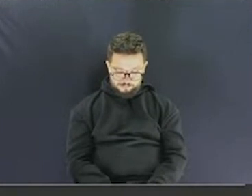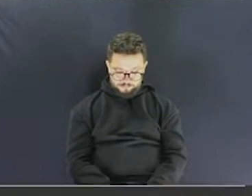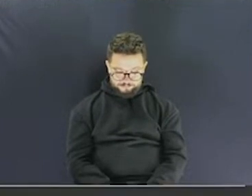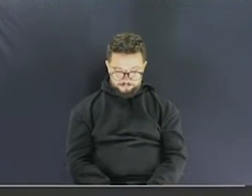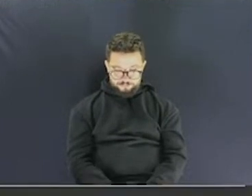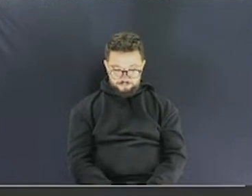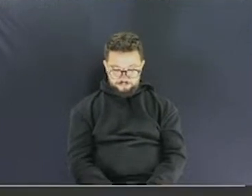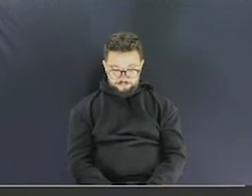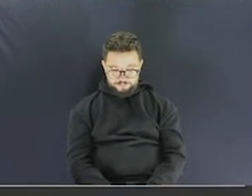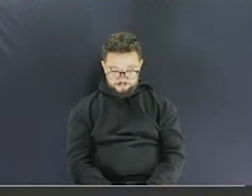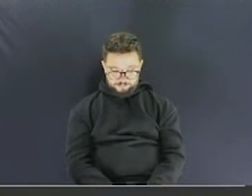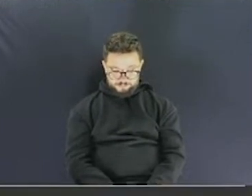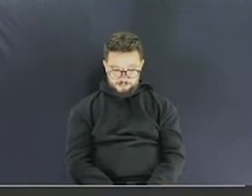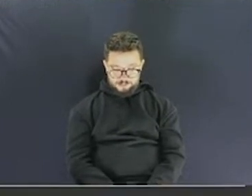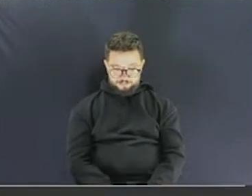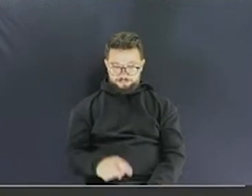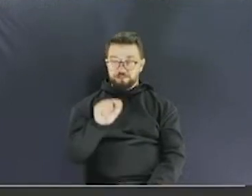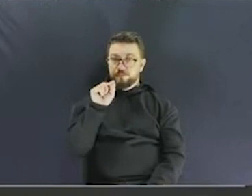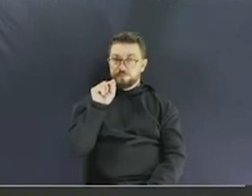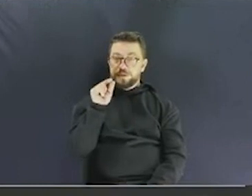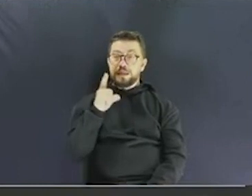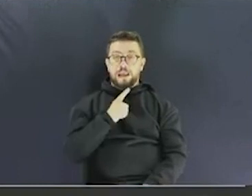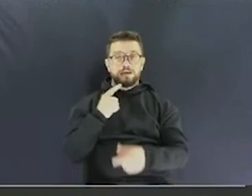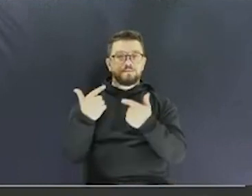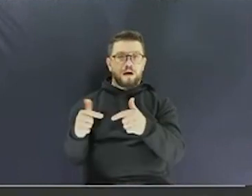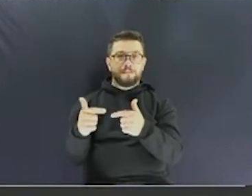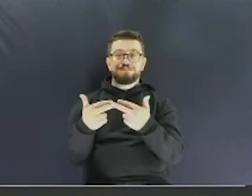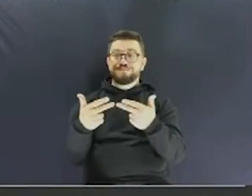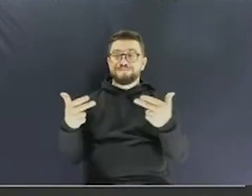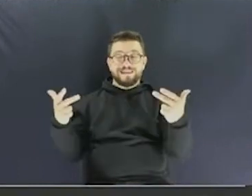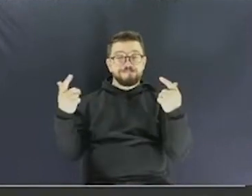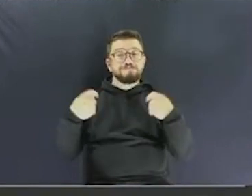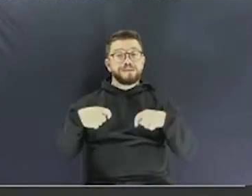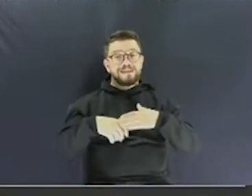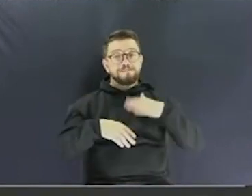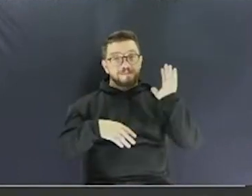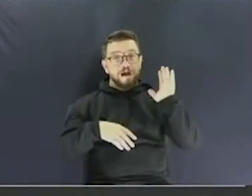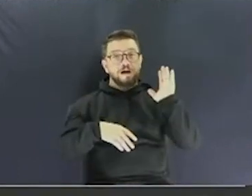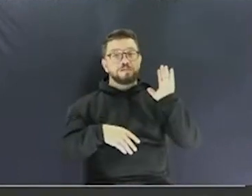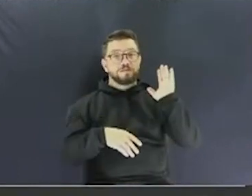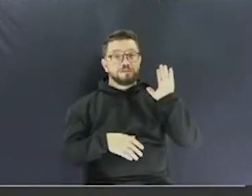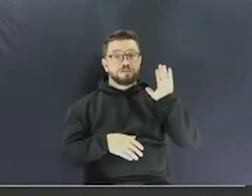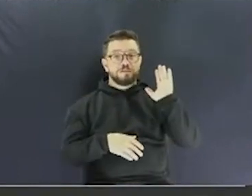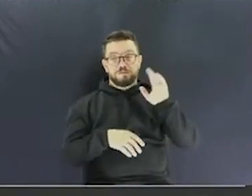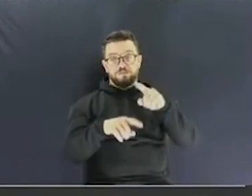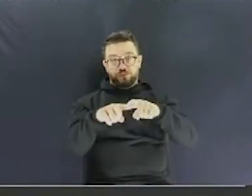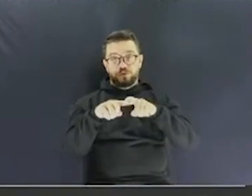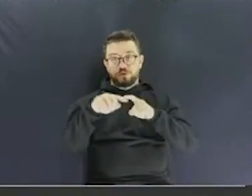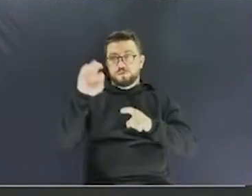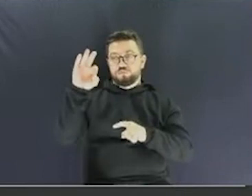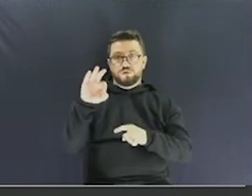além daquilo, a entrega de unidades que compõem esse indicador ainda está aquém, por isso o nosso resultado está aquém do